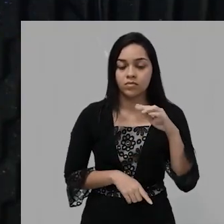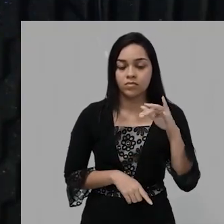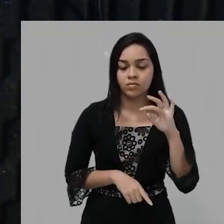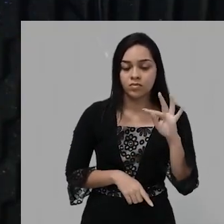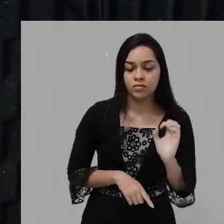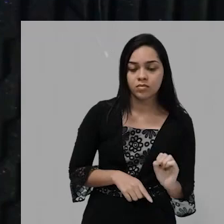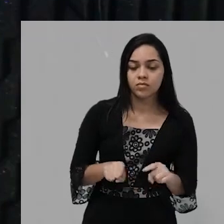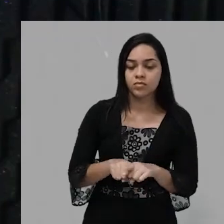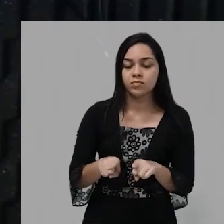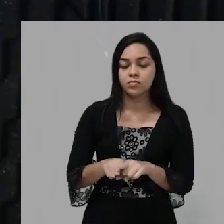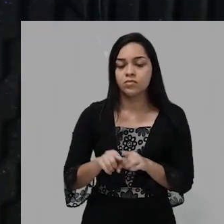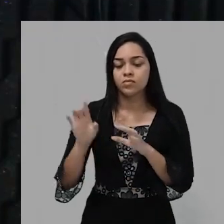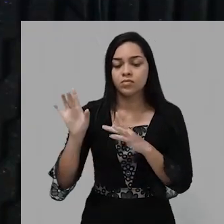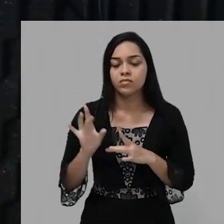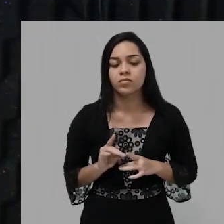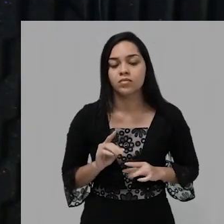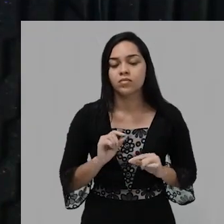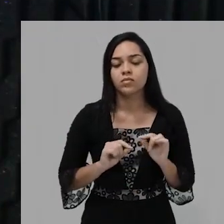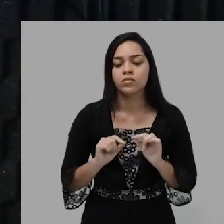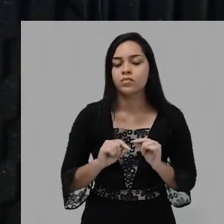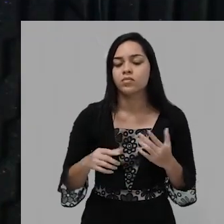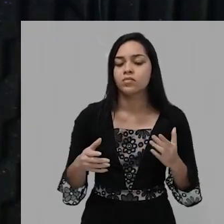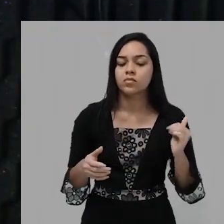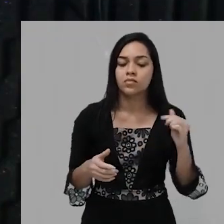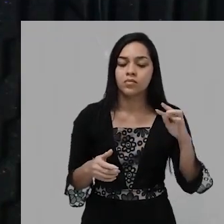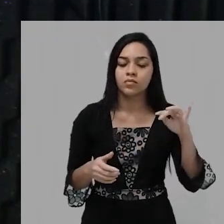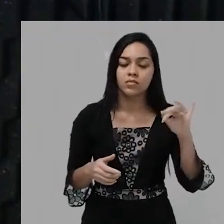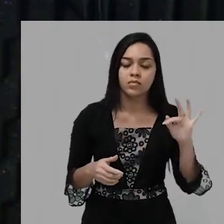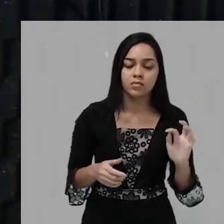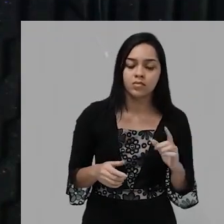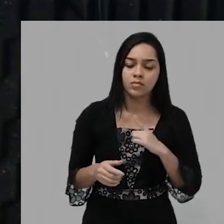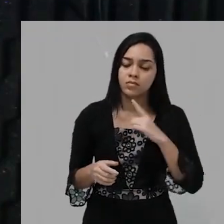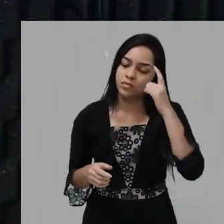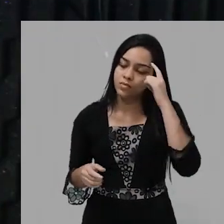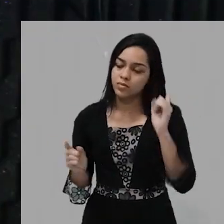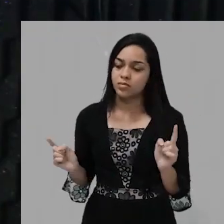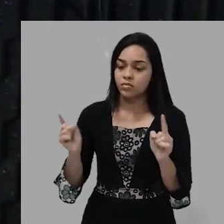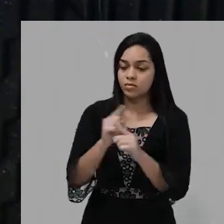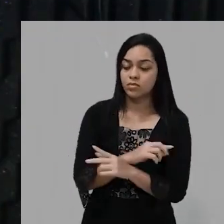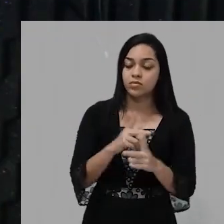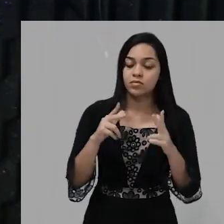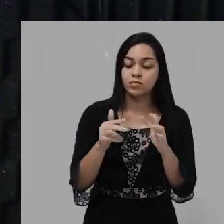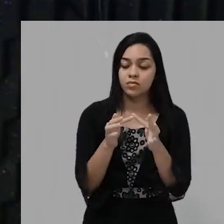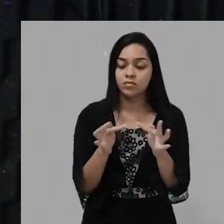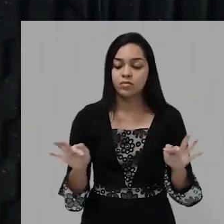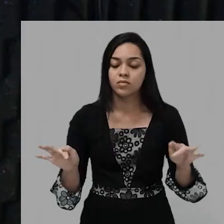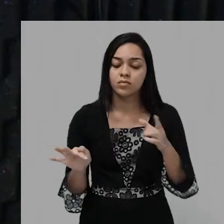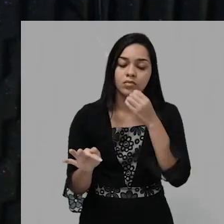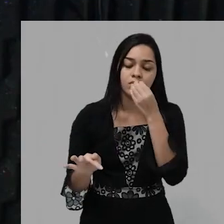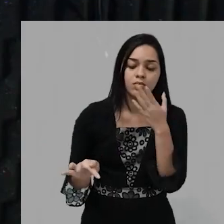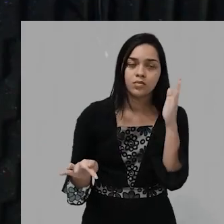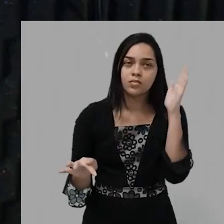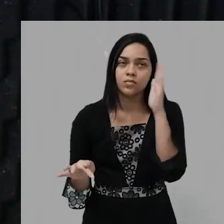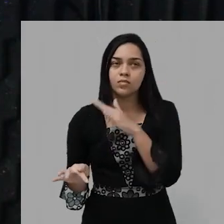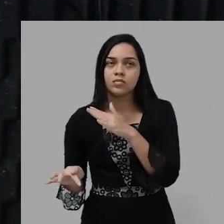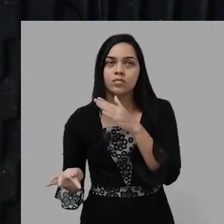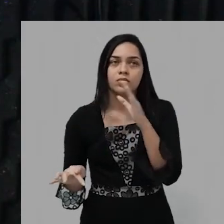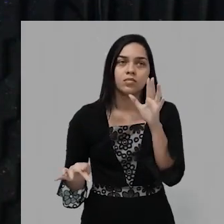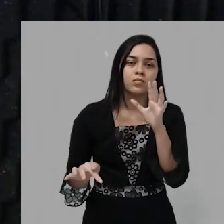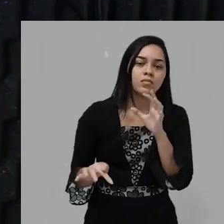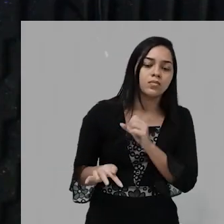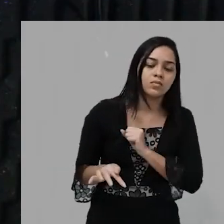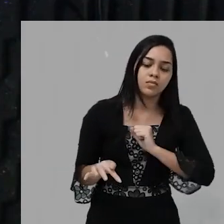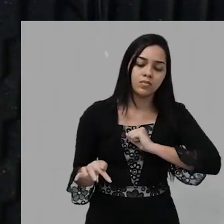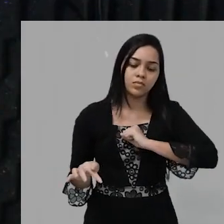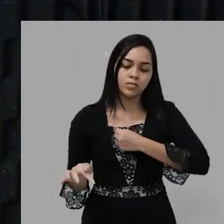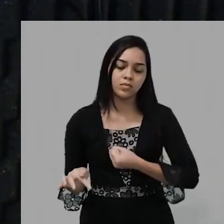falar. Antítese, quando a gente tem ideias contrárias na mesma frase. Bem, o mal, o amor,